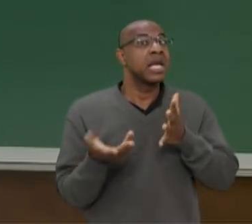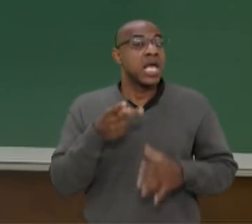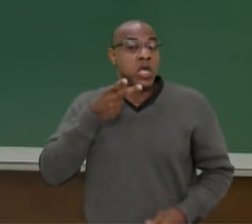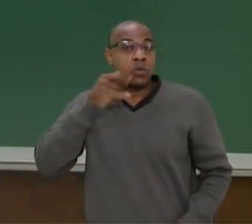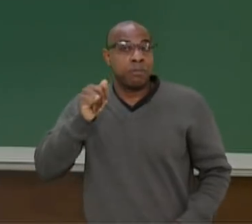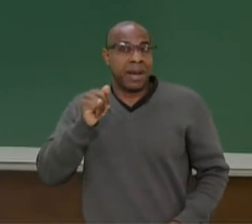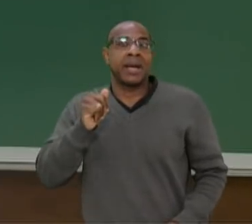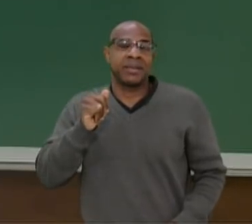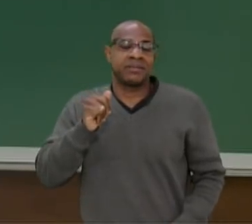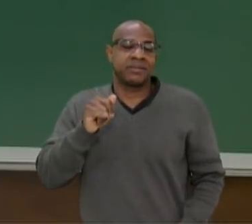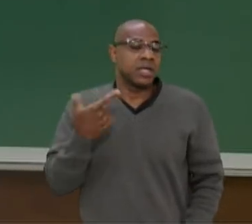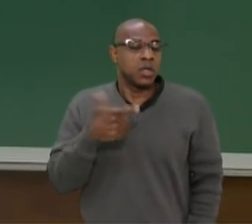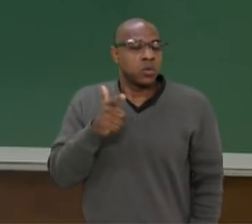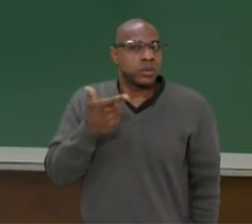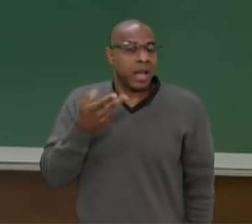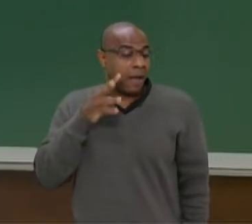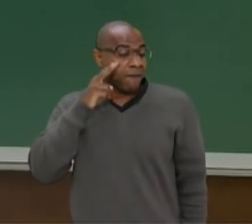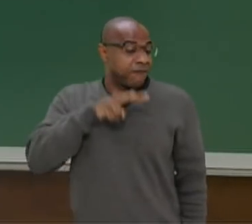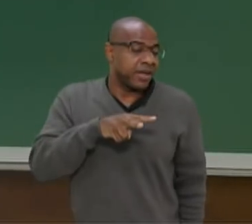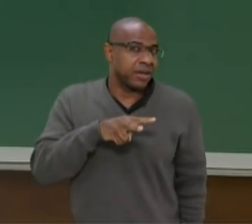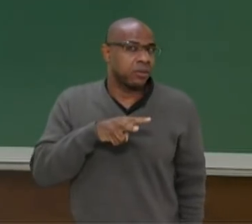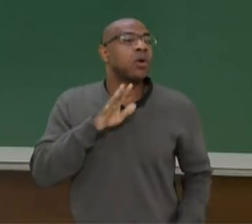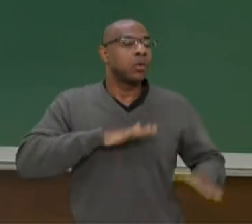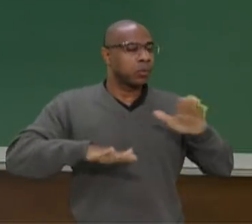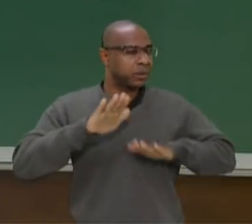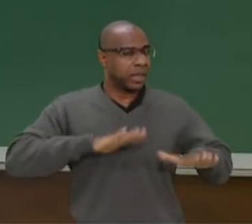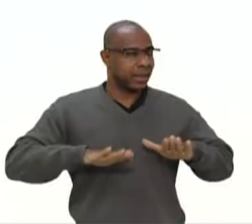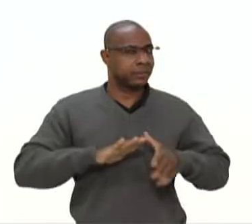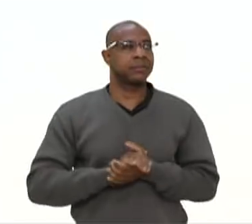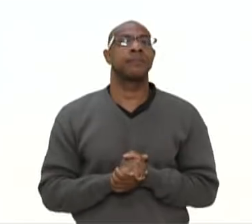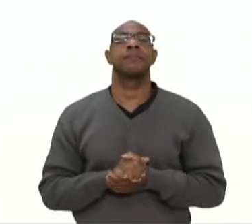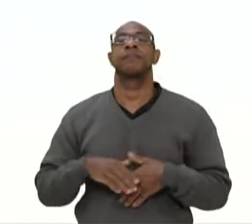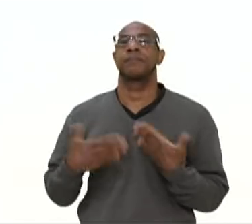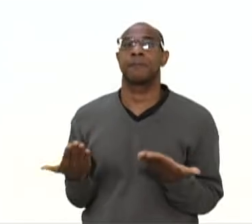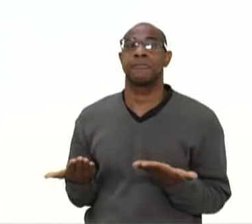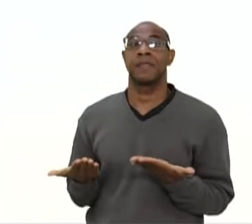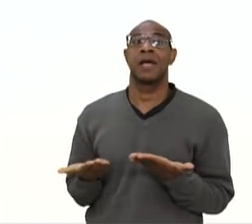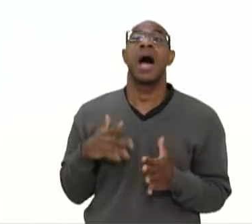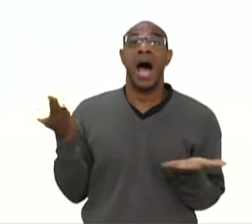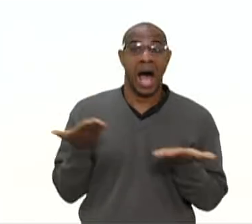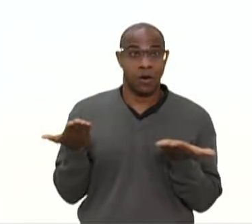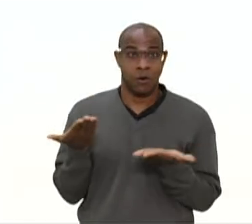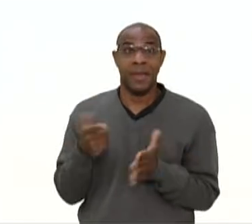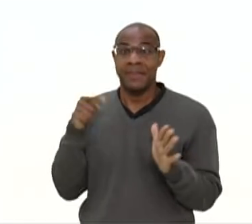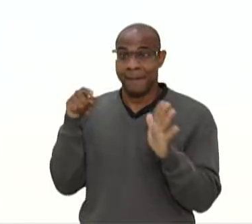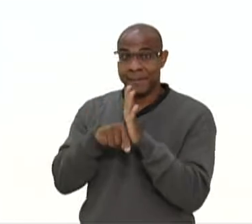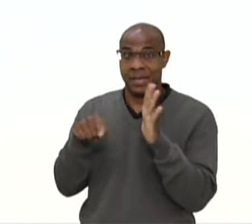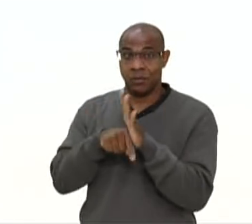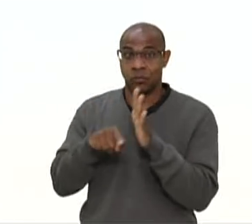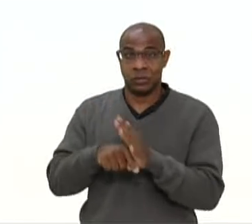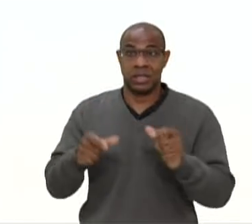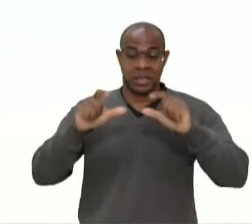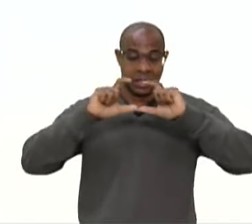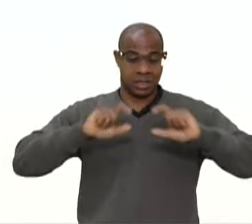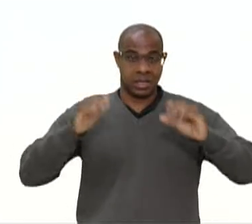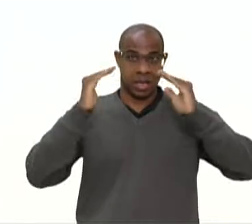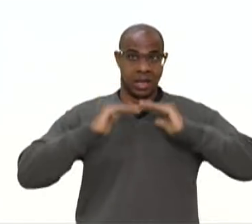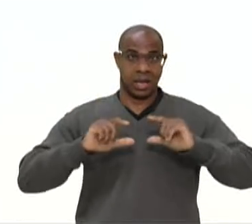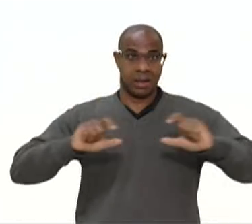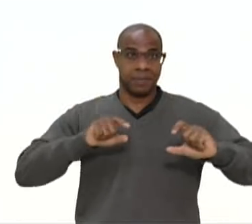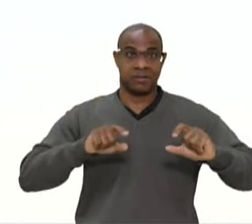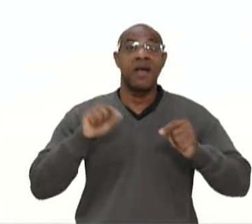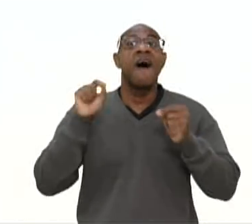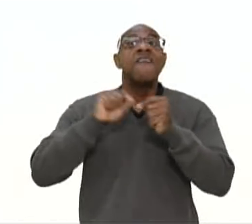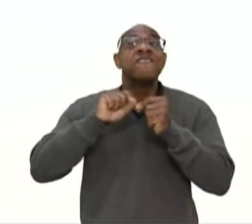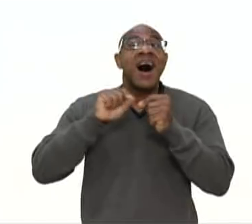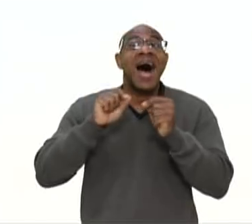vocês estão ausentes disso. Tome cuidado. Aí, com base nas perguntas abaixo, produza um texto